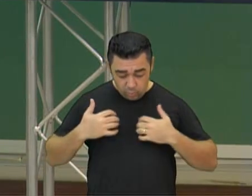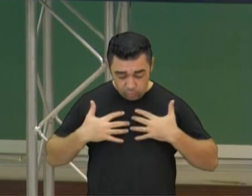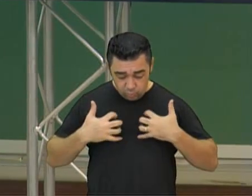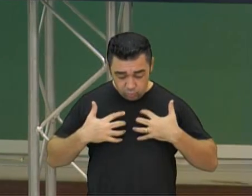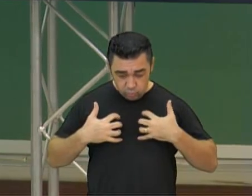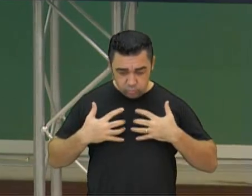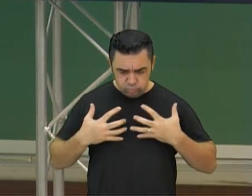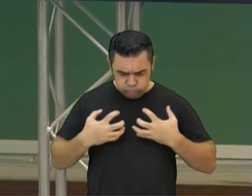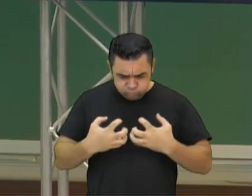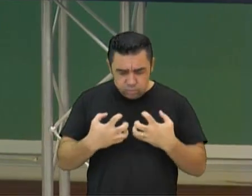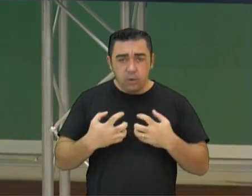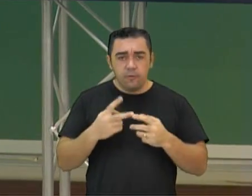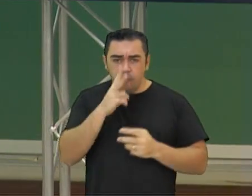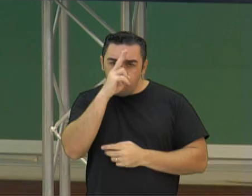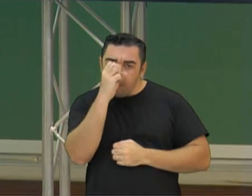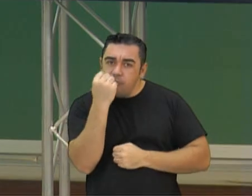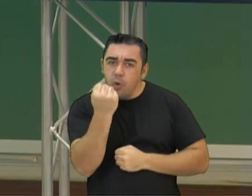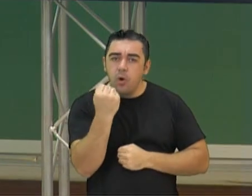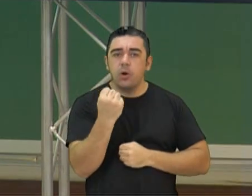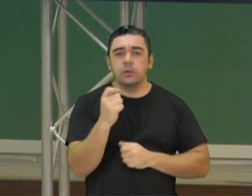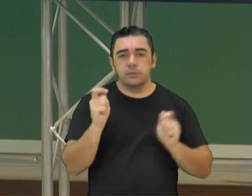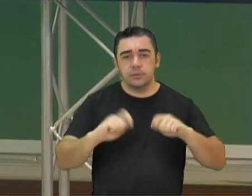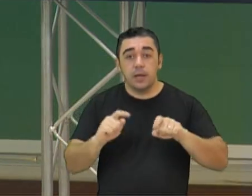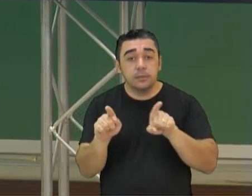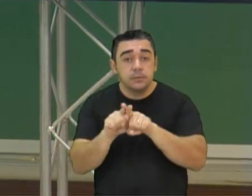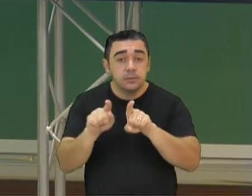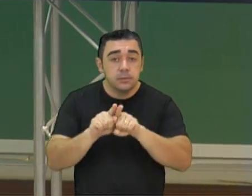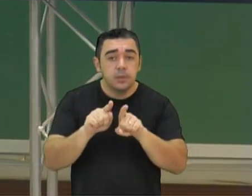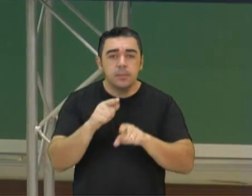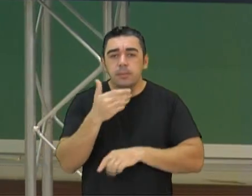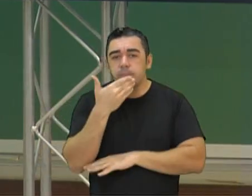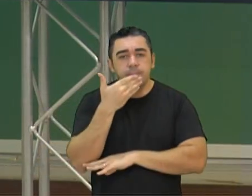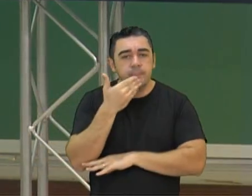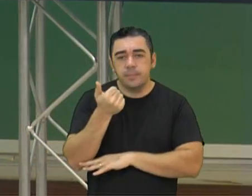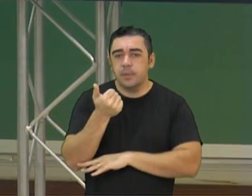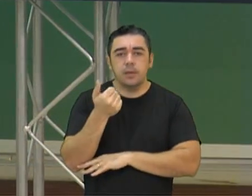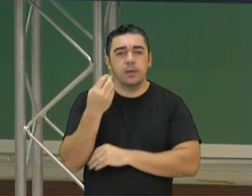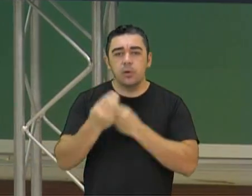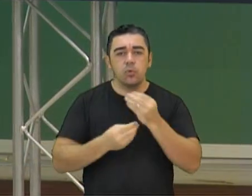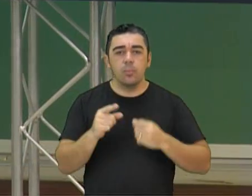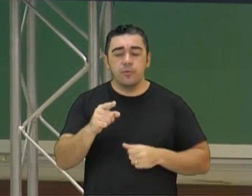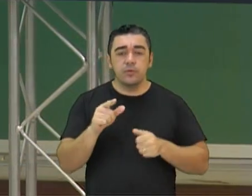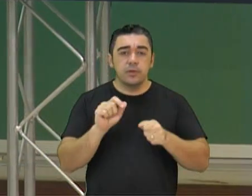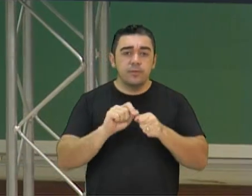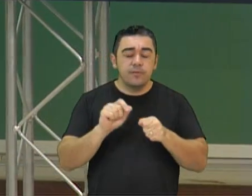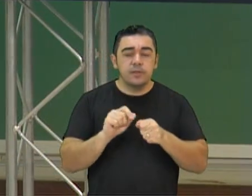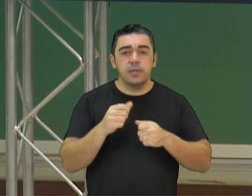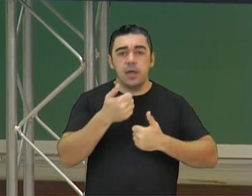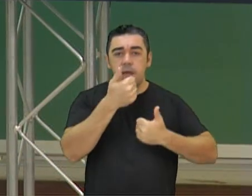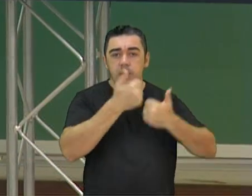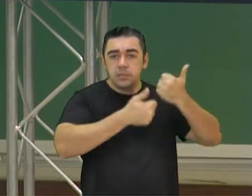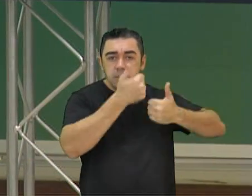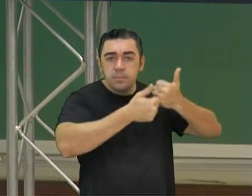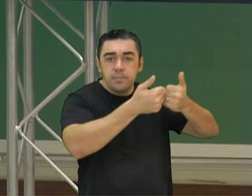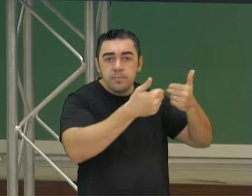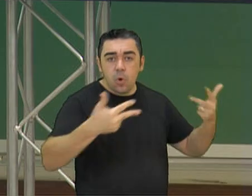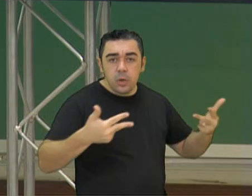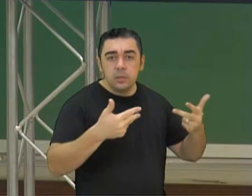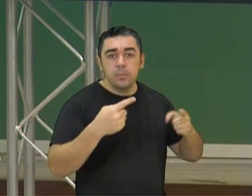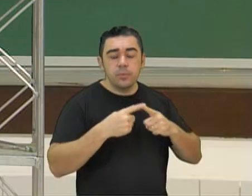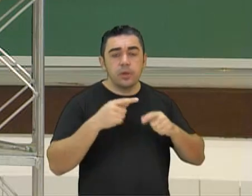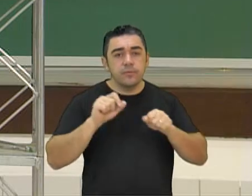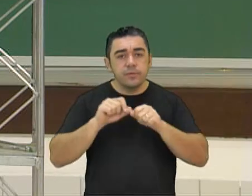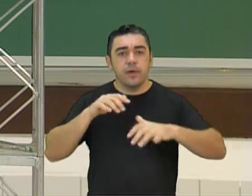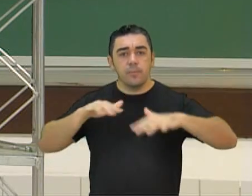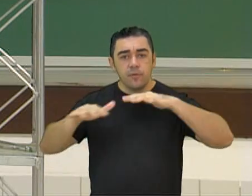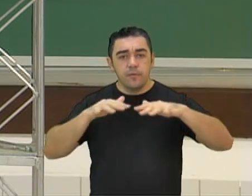musculatura, fortalecê-la, né? E também aprimorar os seus gestos esportivos, porque ao você fazer os